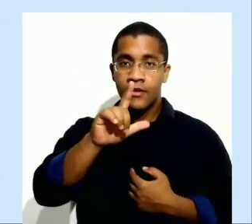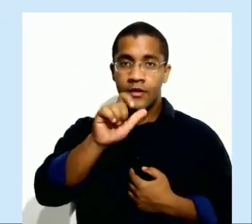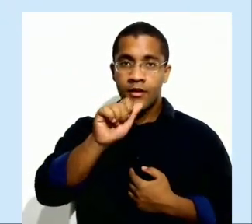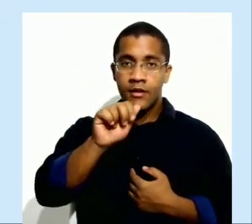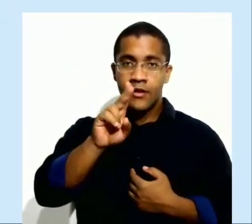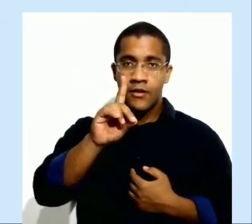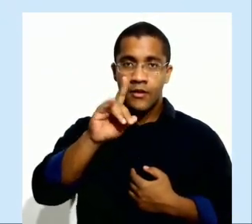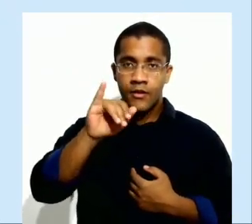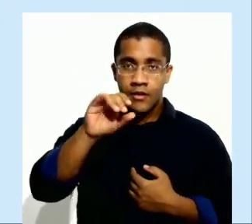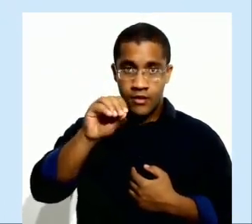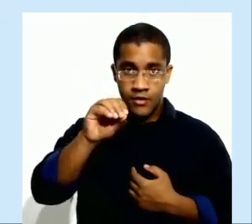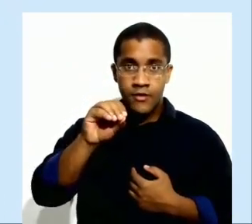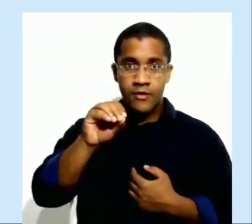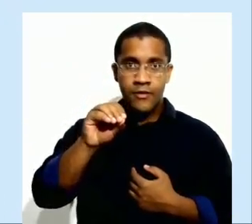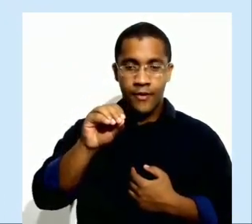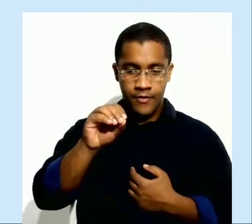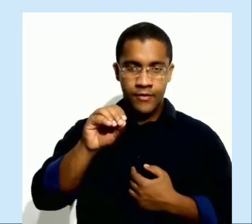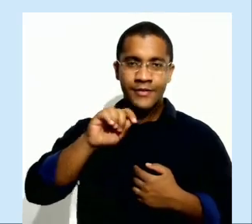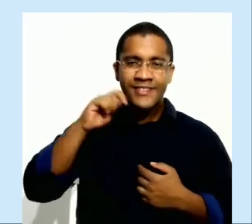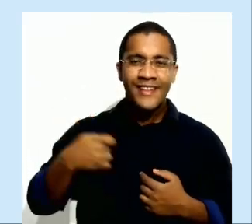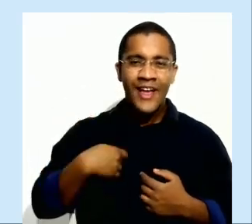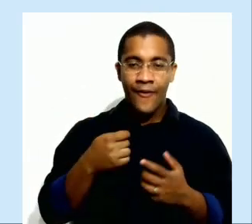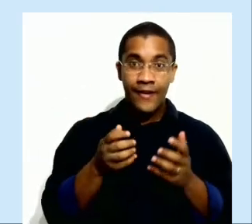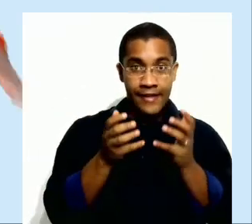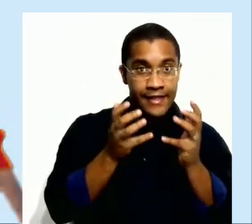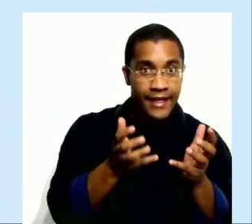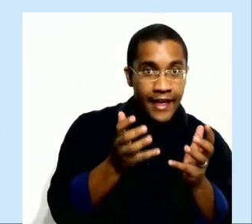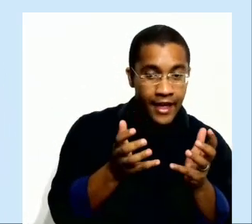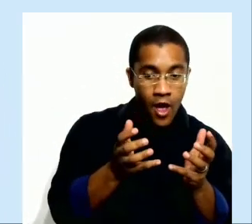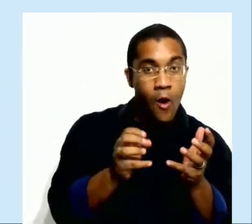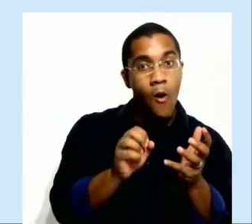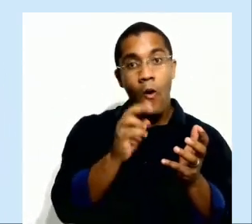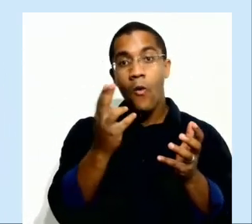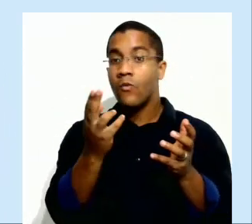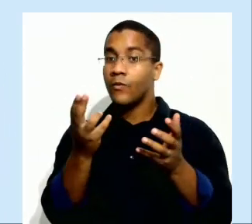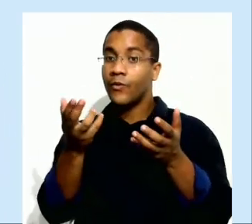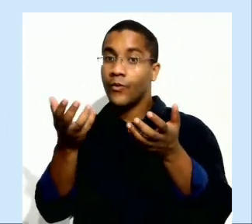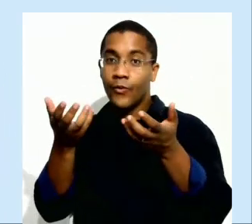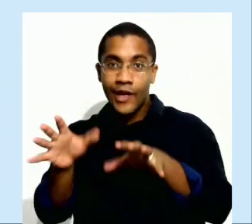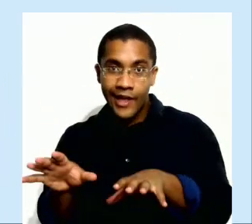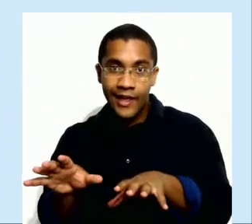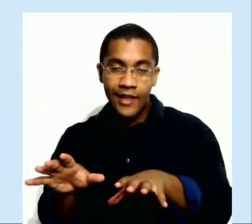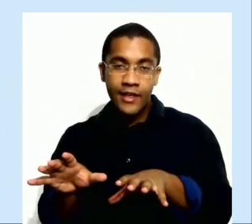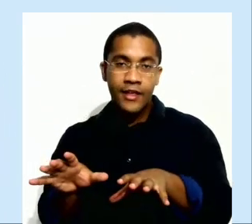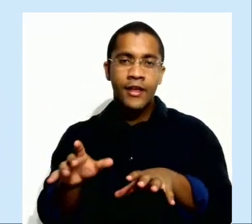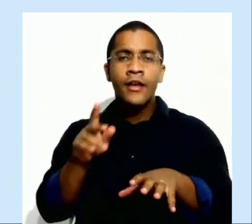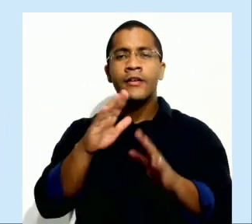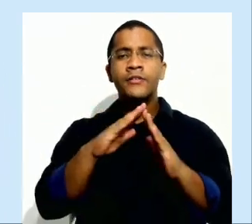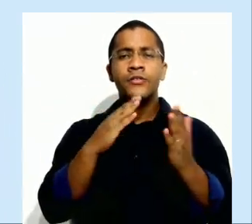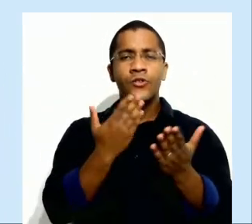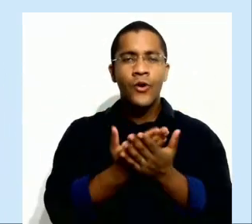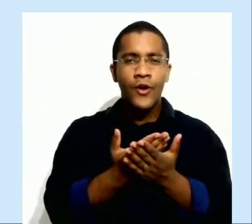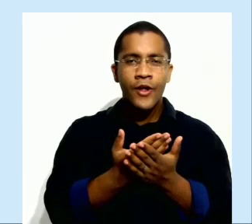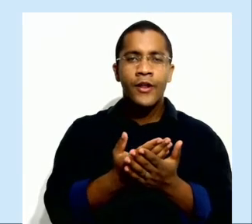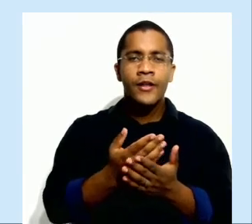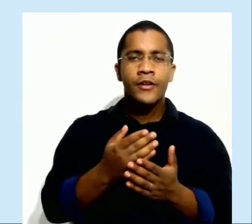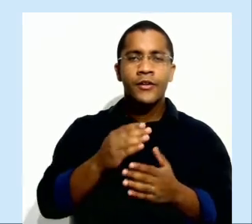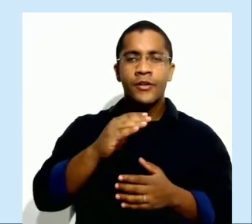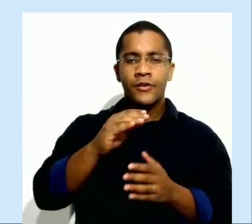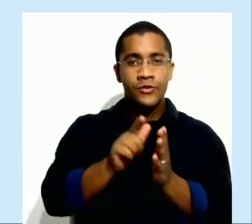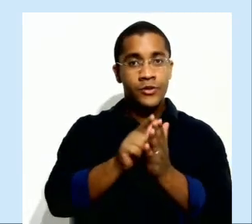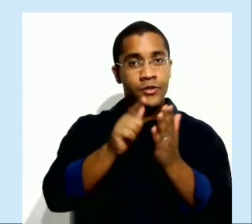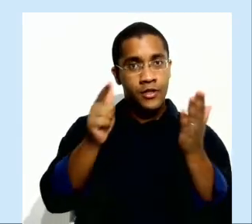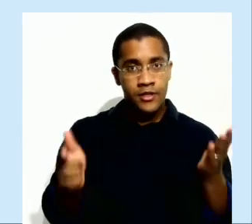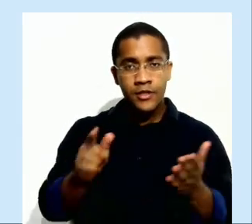Cláudio Nascimento, professor queres ou não queres, da Escola Jornalista